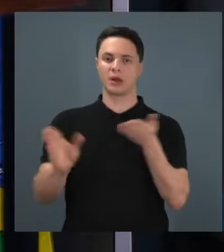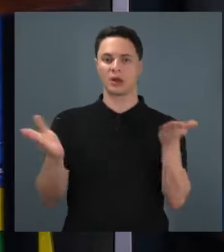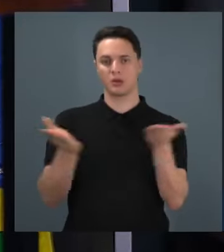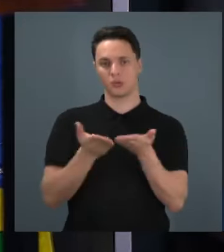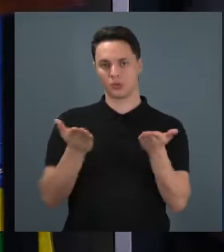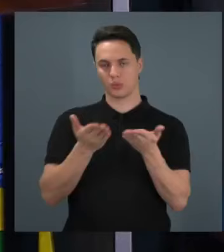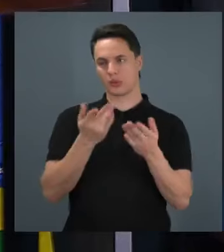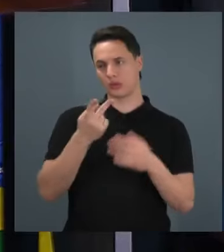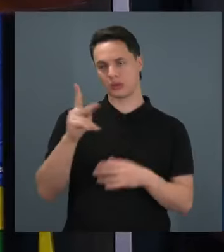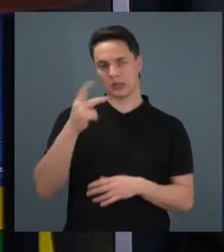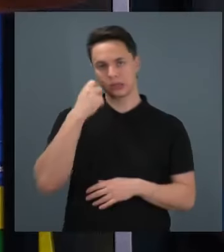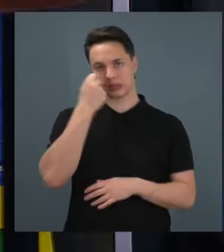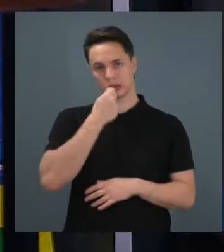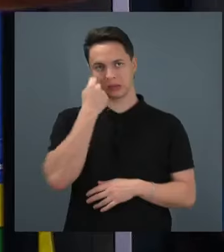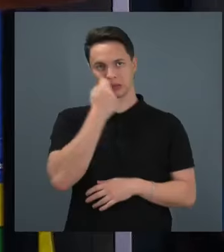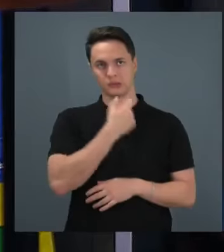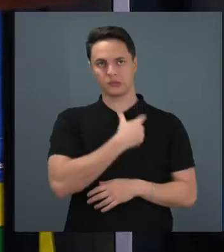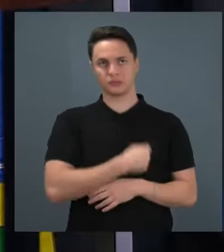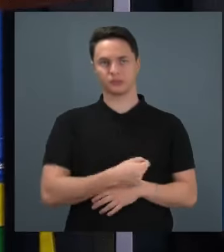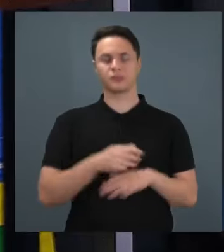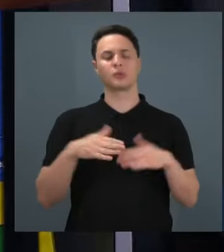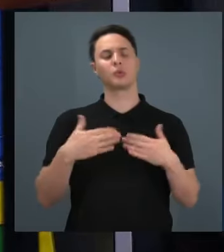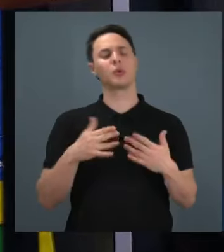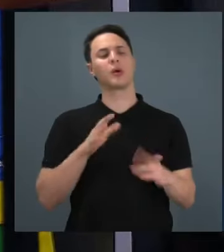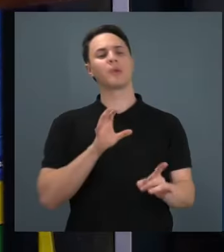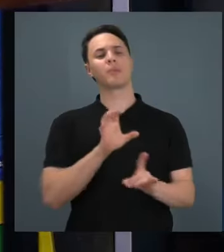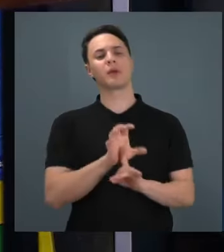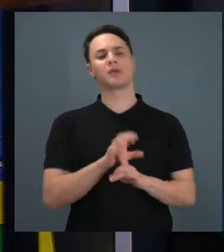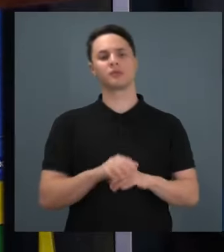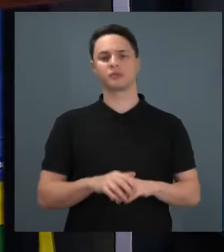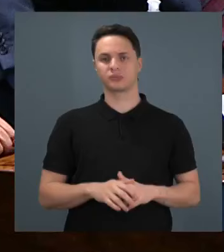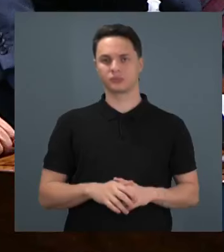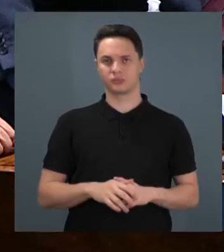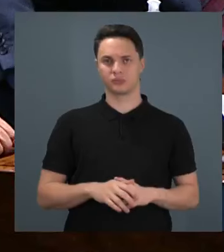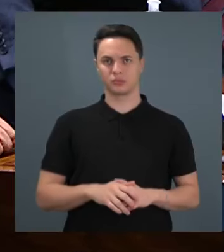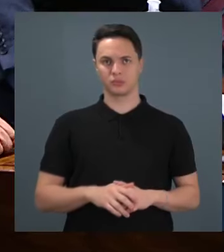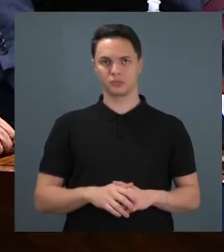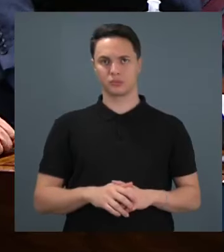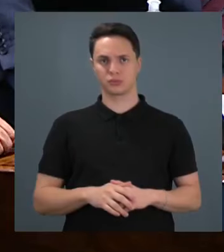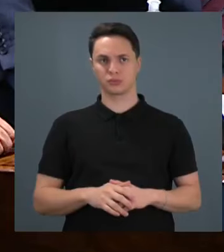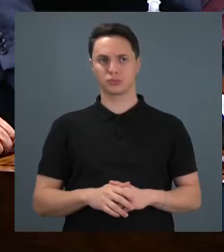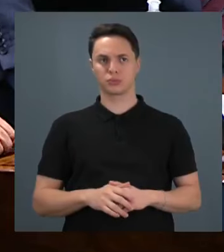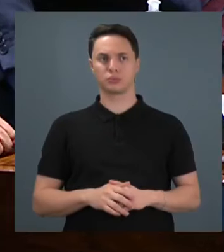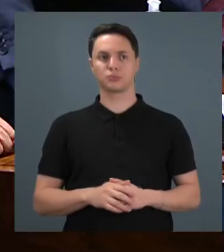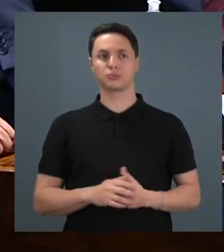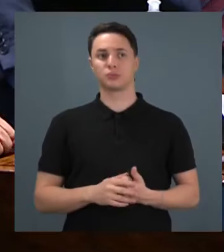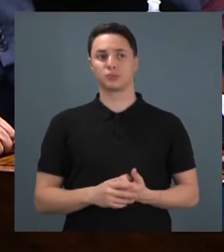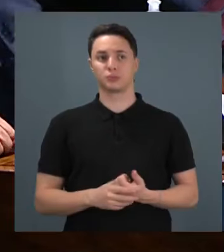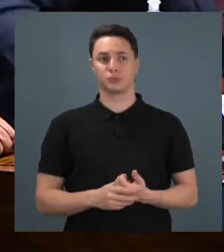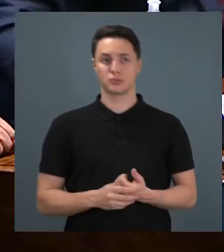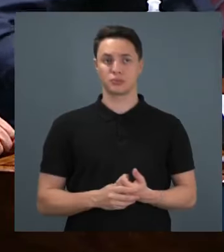nobre colega senador veneziano. Quanto seria o impacto disso no orçamento do próximo ano? Qual seria o valor?